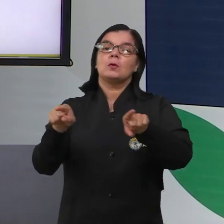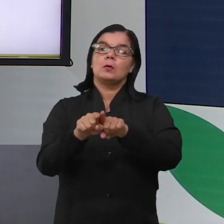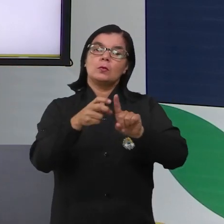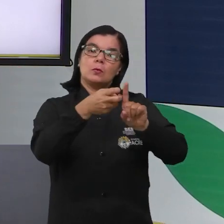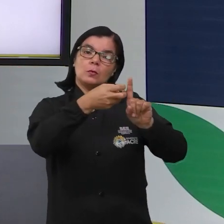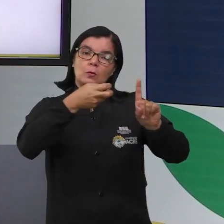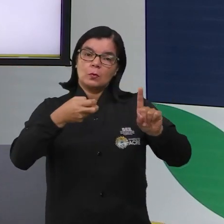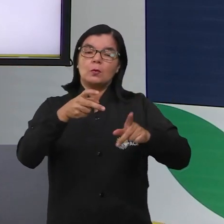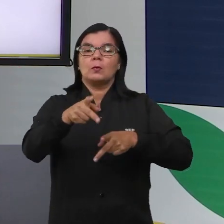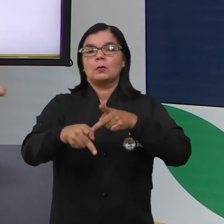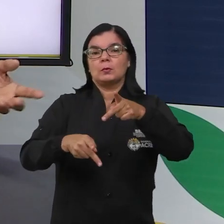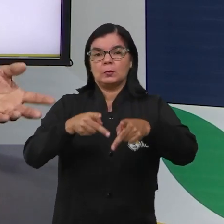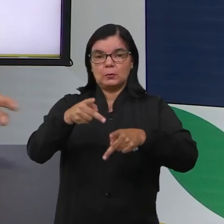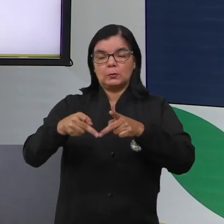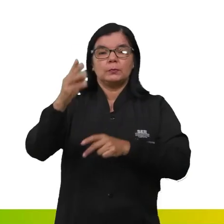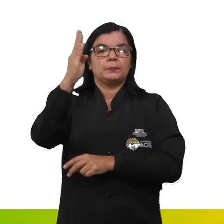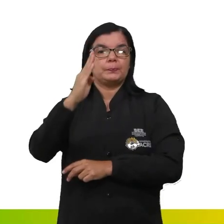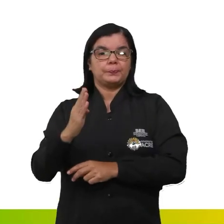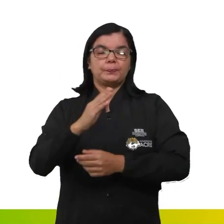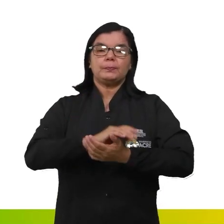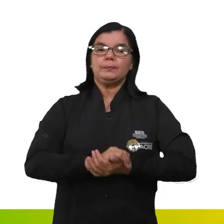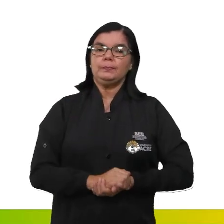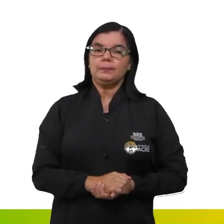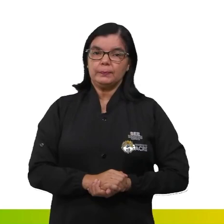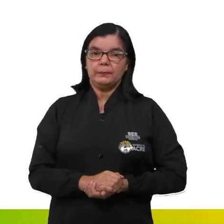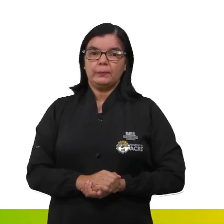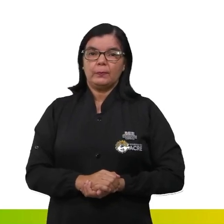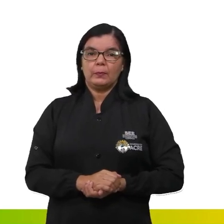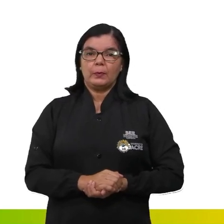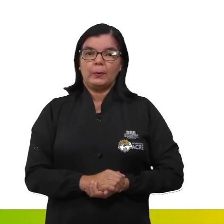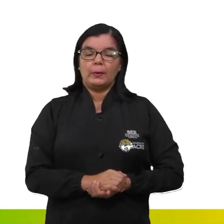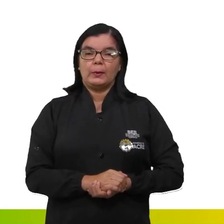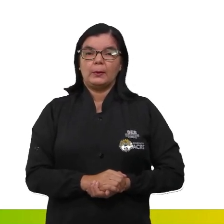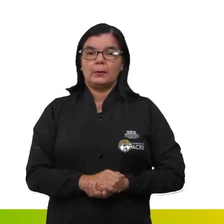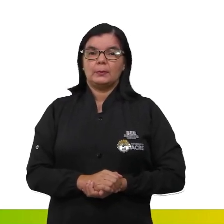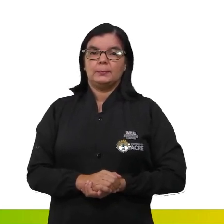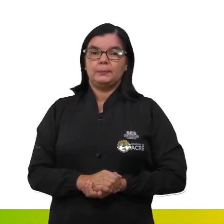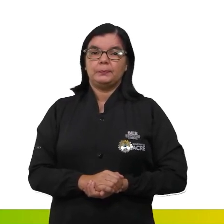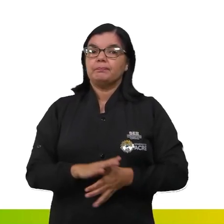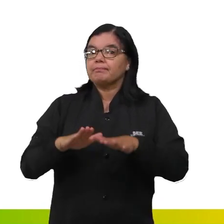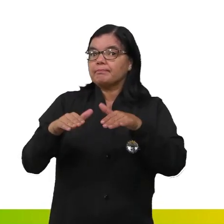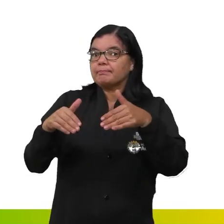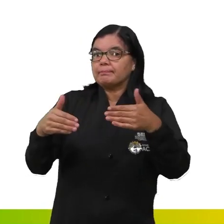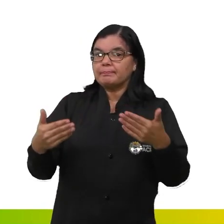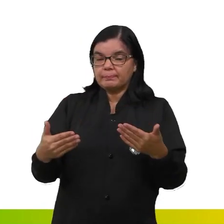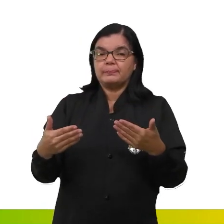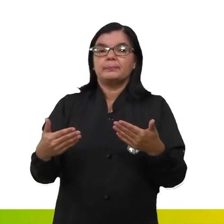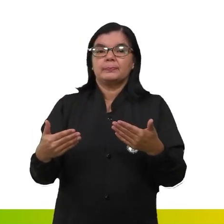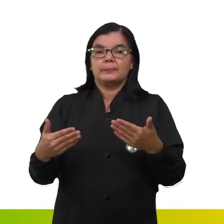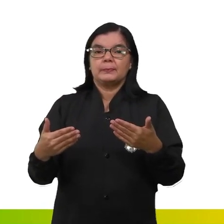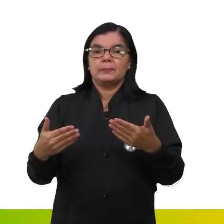povos nativos aqui do Brasil. Bom, então,